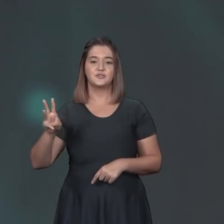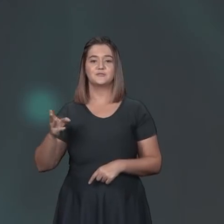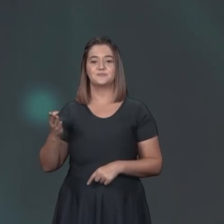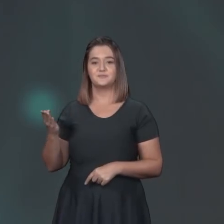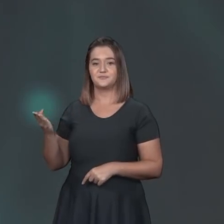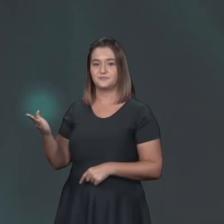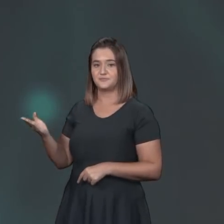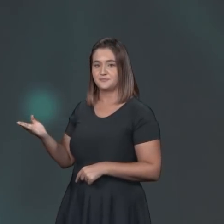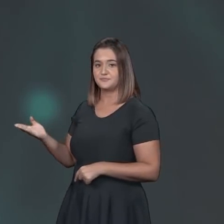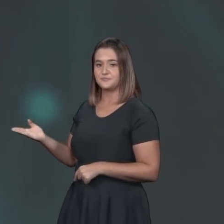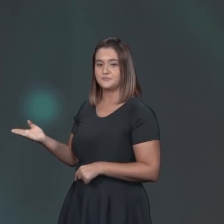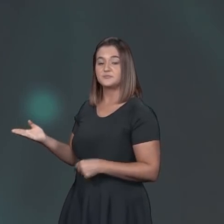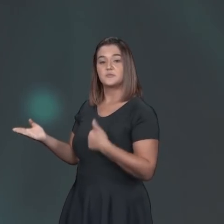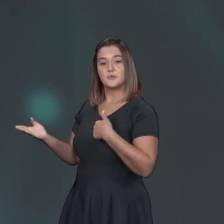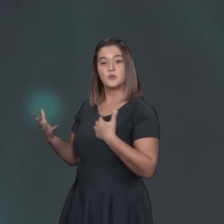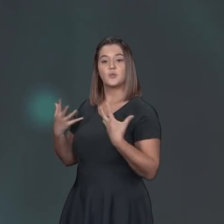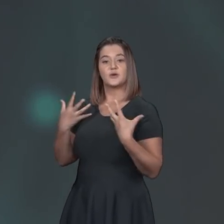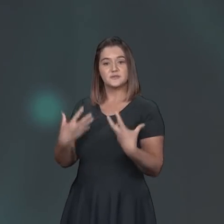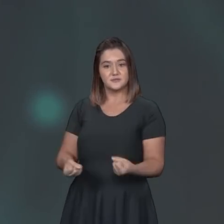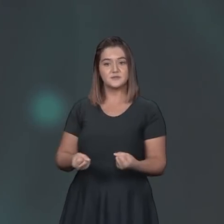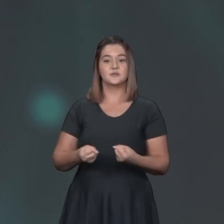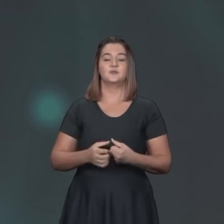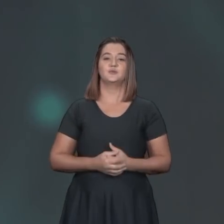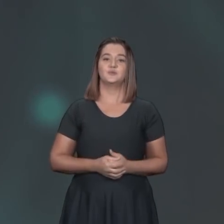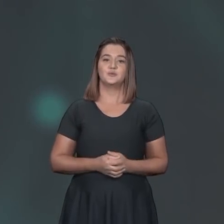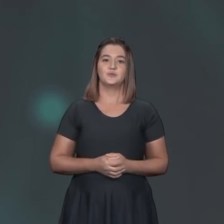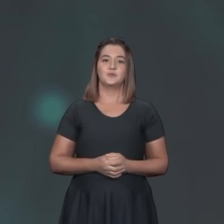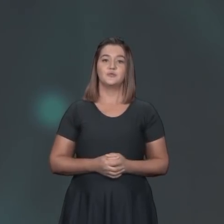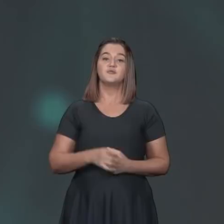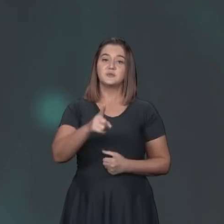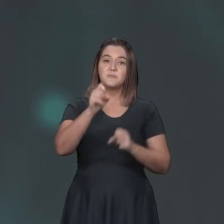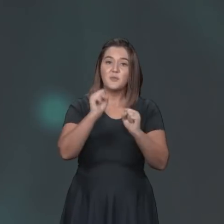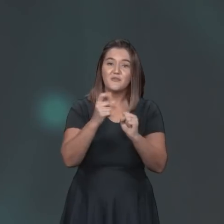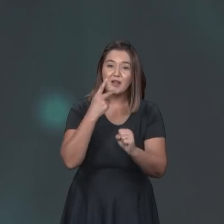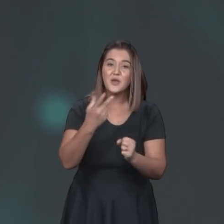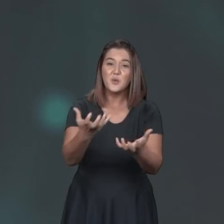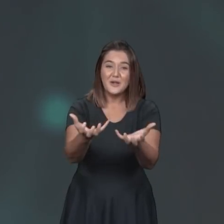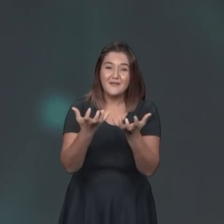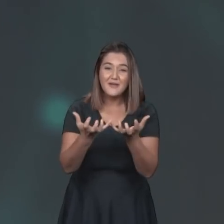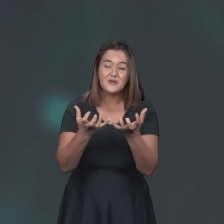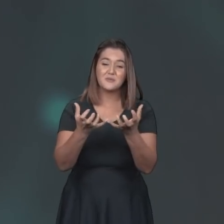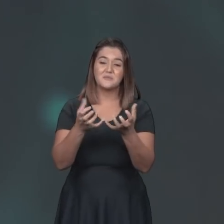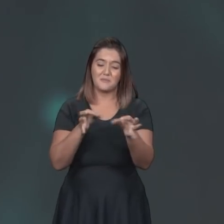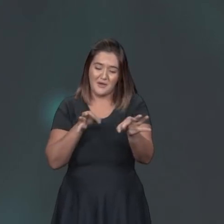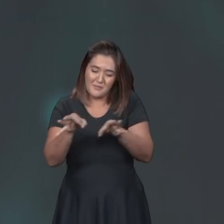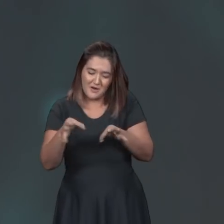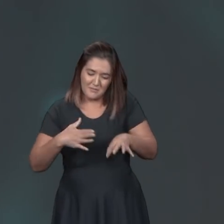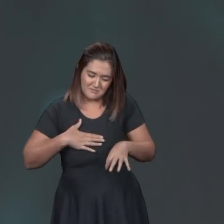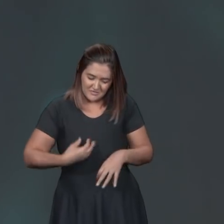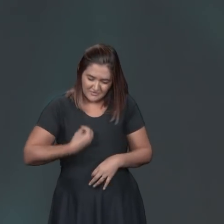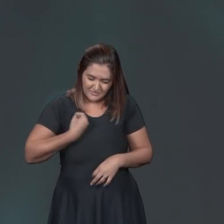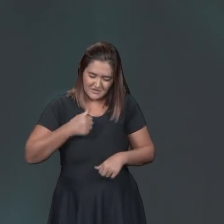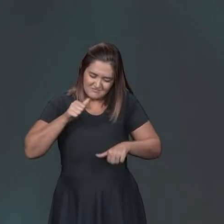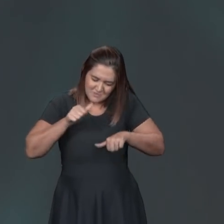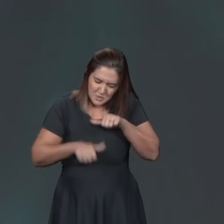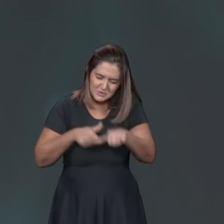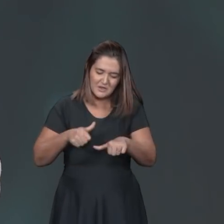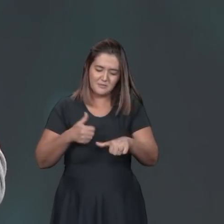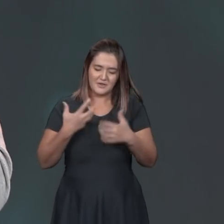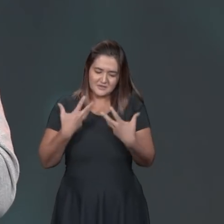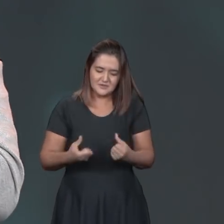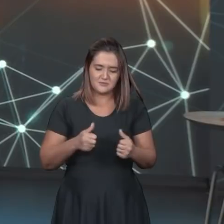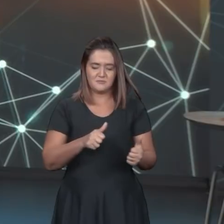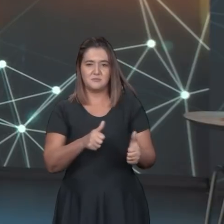novotempo.com/eu aceito. E você vai colocar ali, eu quero me preparar para me batizar. O que é o